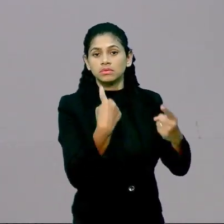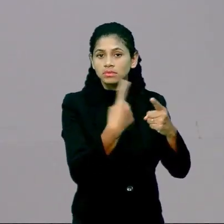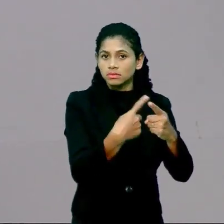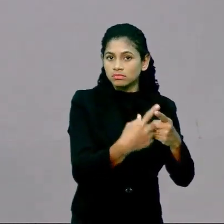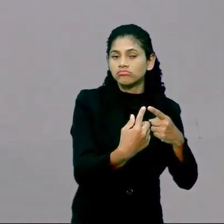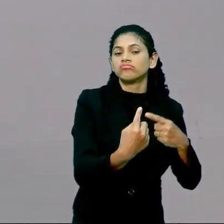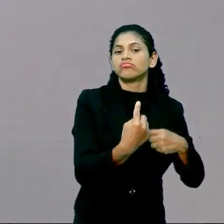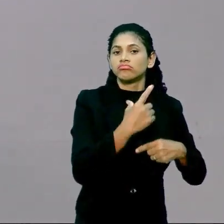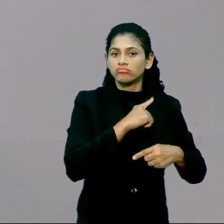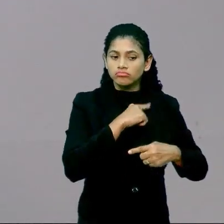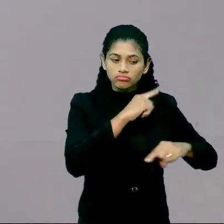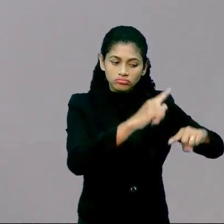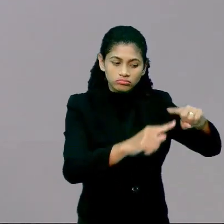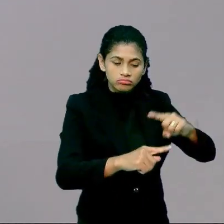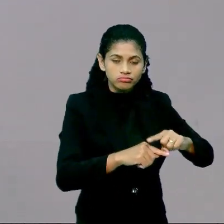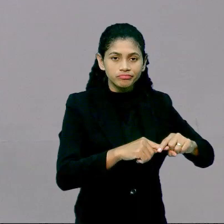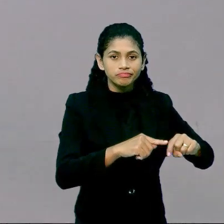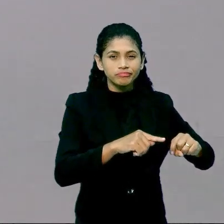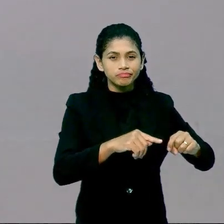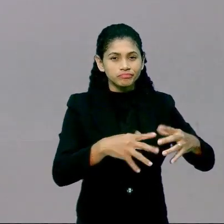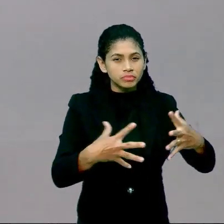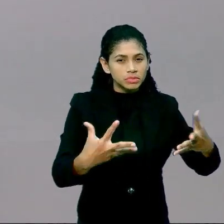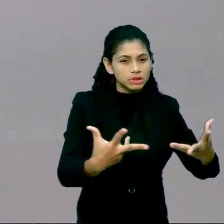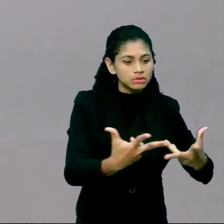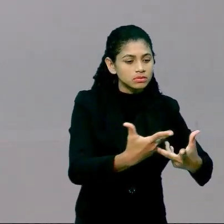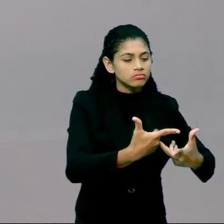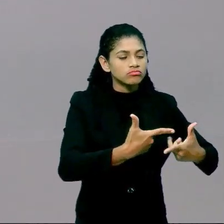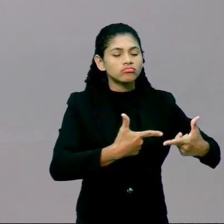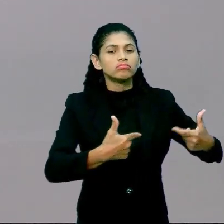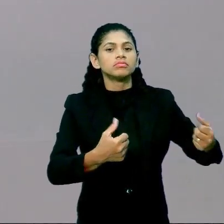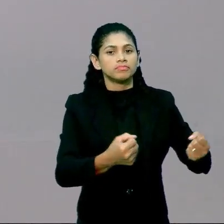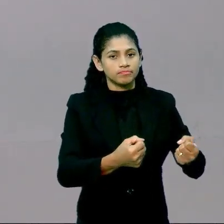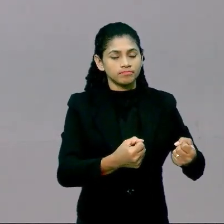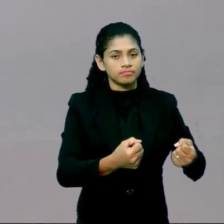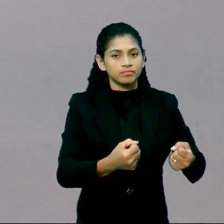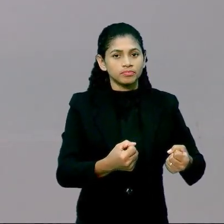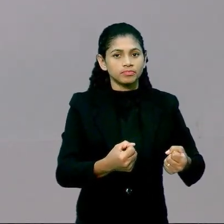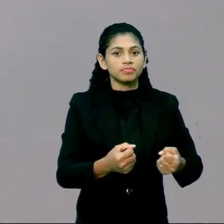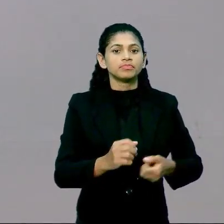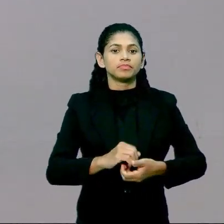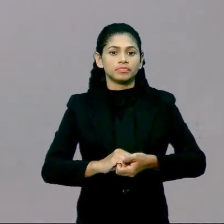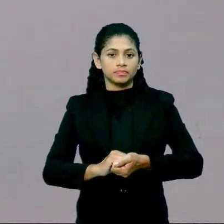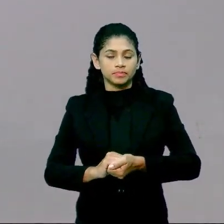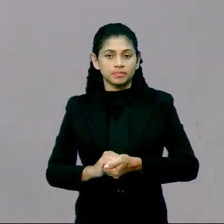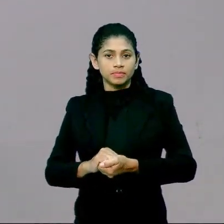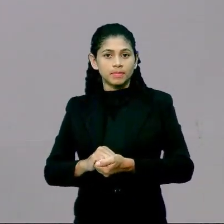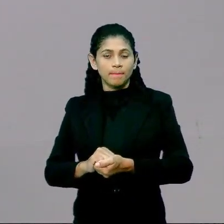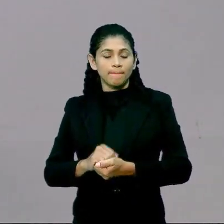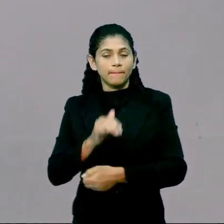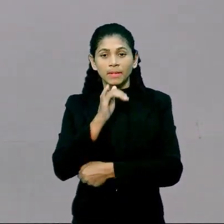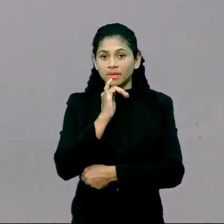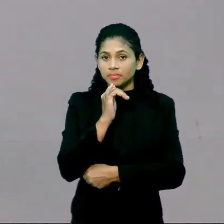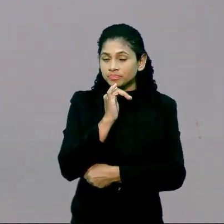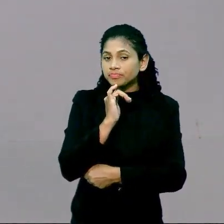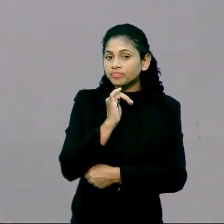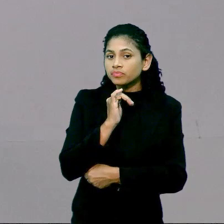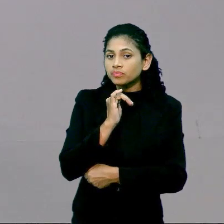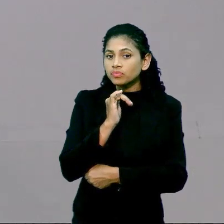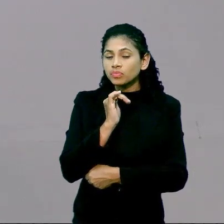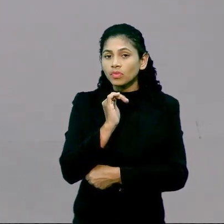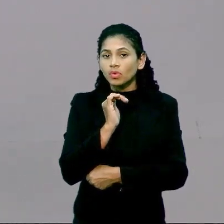aspectos filosóficos. Como eu comecei a aula aqui hoje, o salto da garça, o poder da garça, qual é o direcionamento? Tem